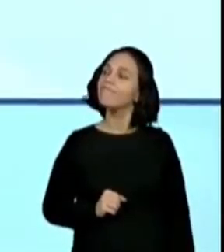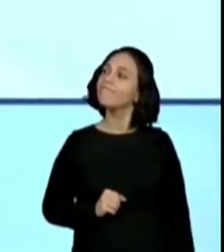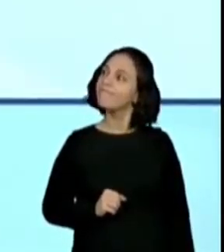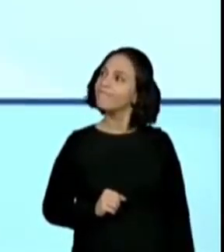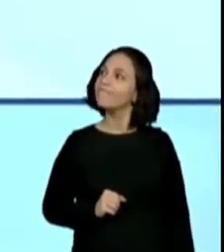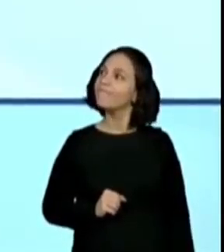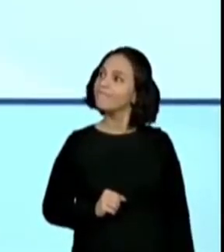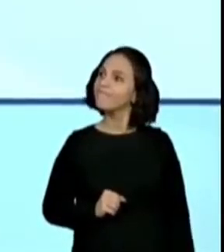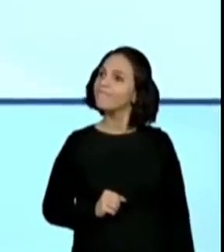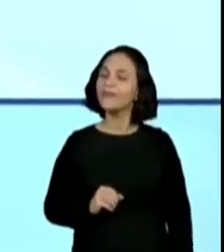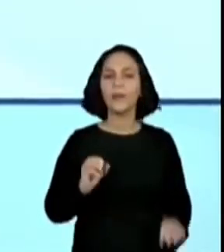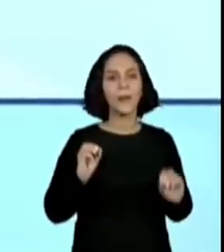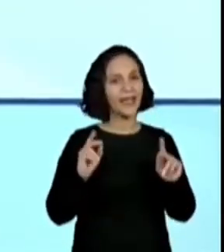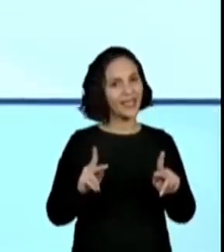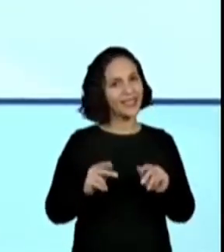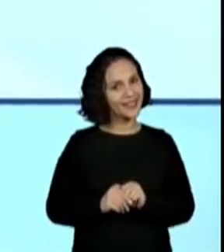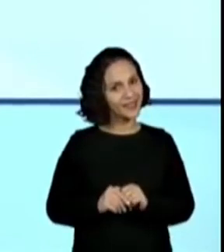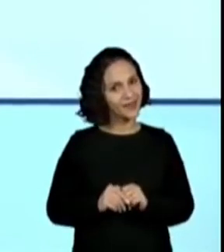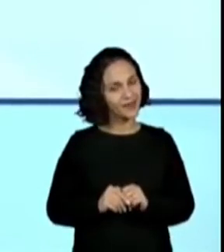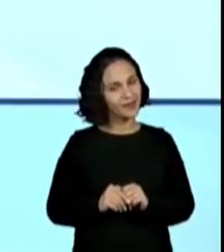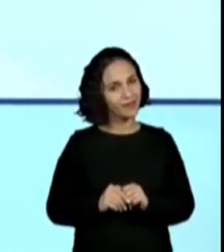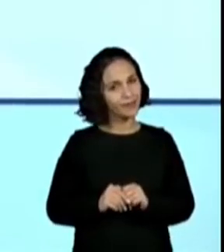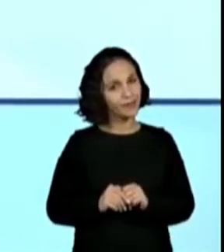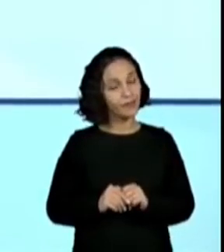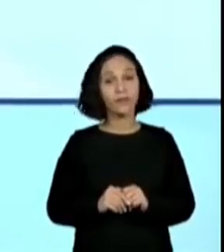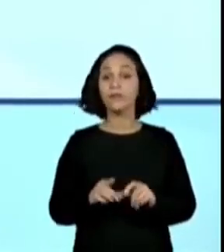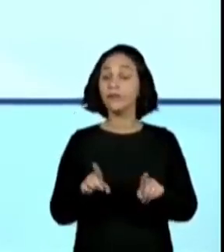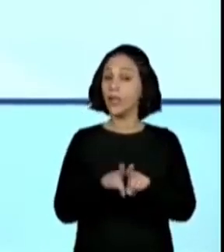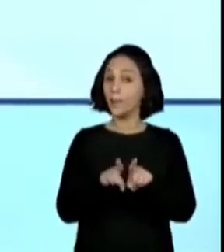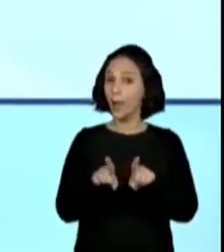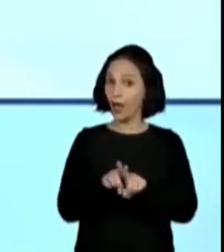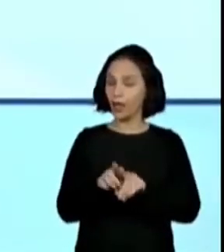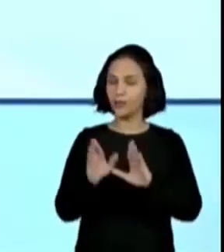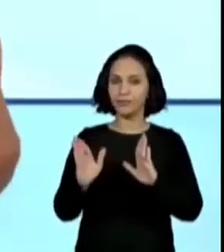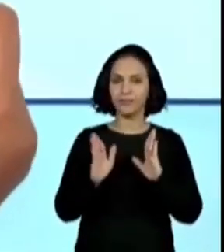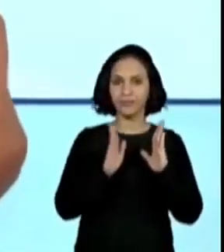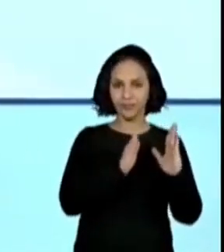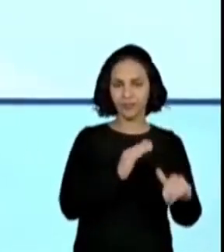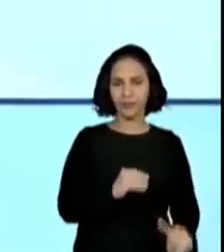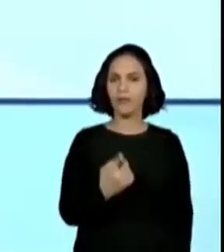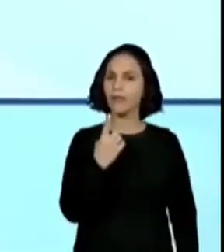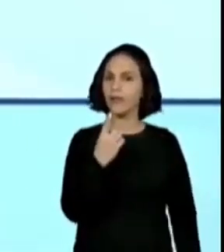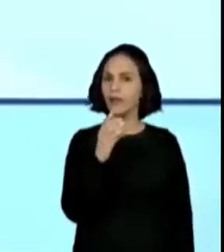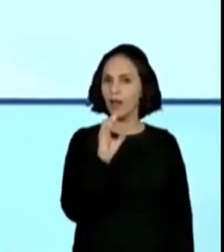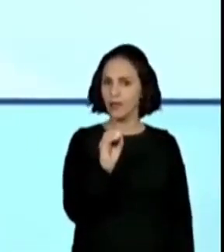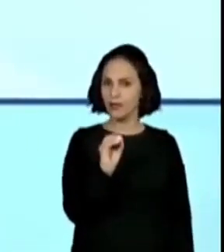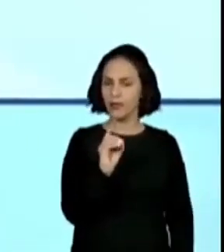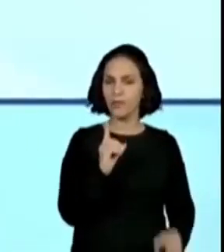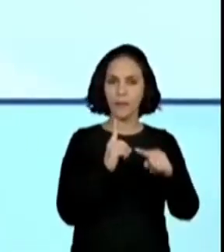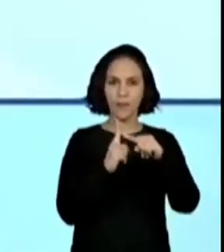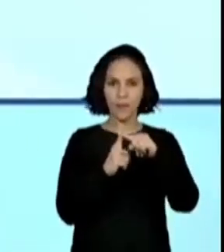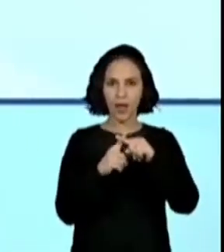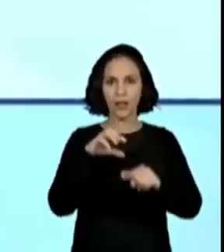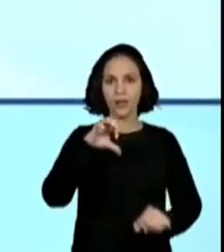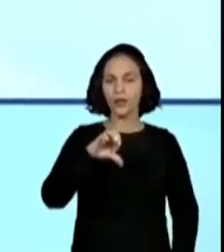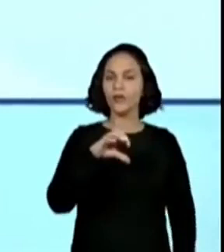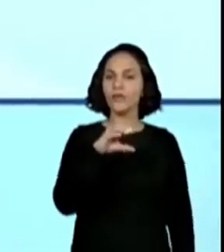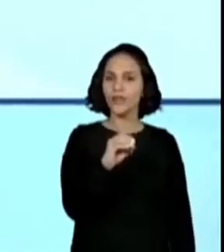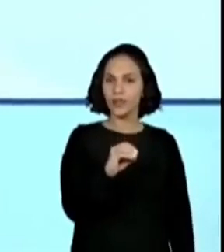100 Ok e 10 +